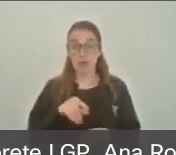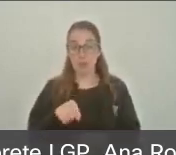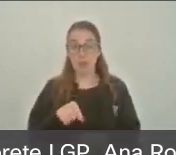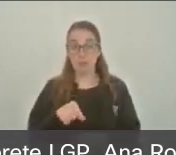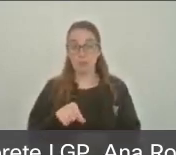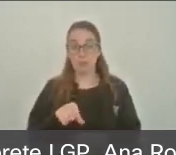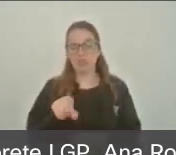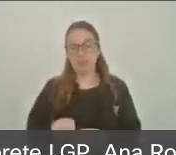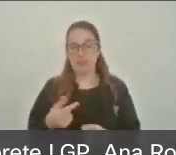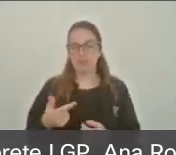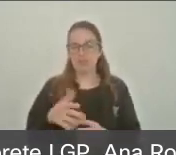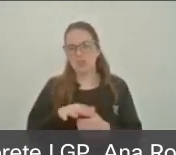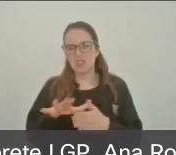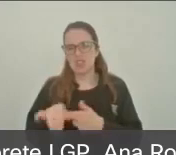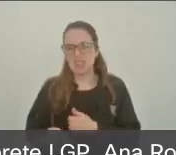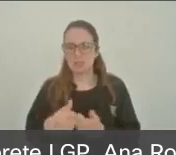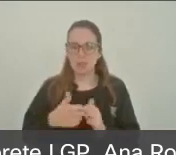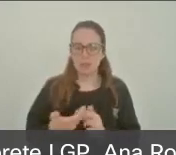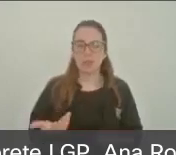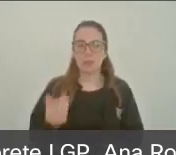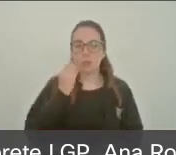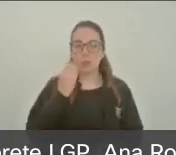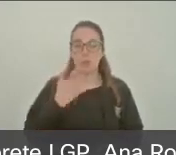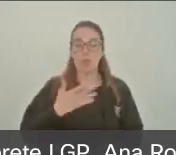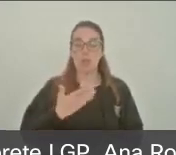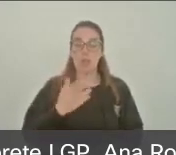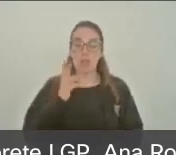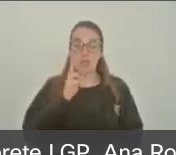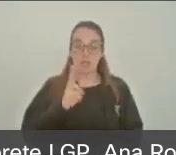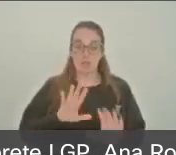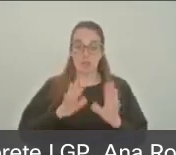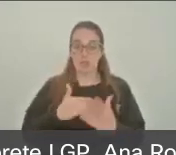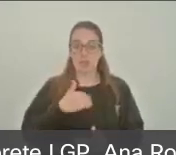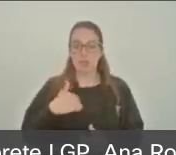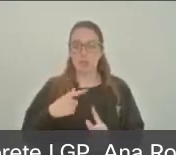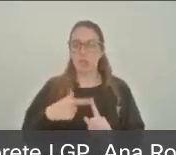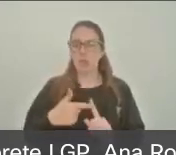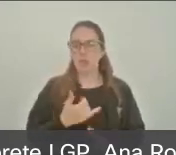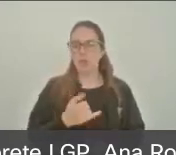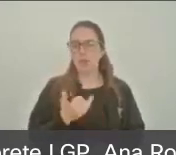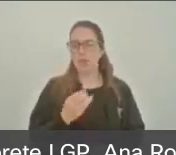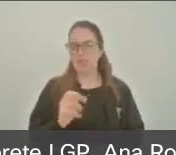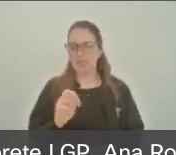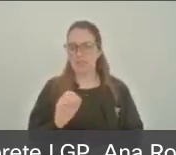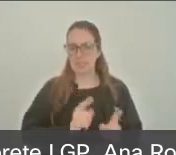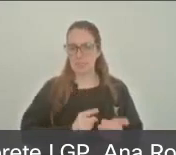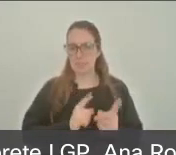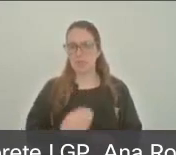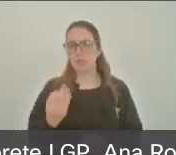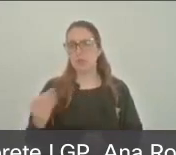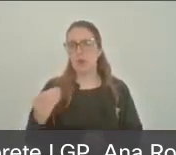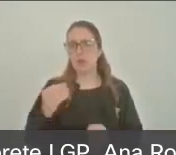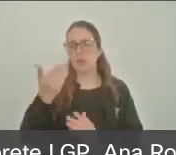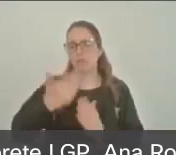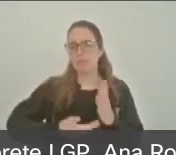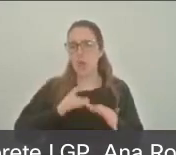estes constrangimentos e estes problemas, a Direção-Geral da Saúde, em 30 de março de 2020, aprovou logo uma orientação, que foi a